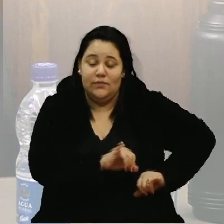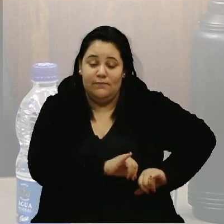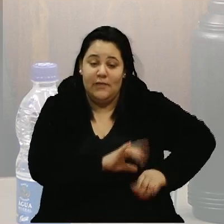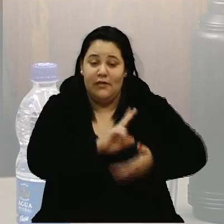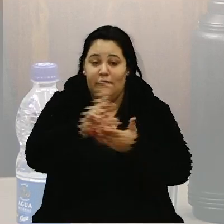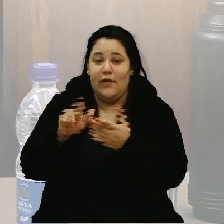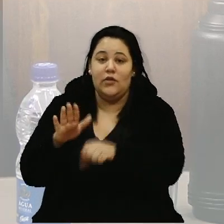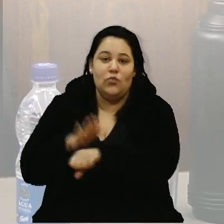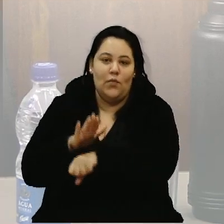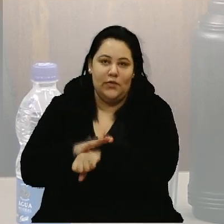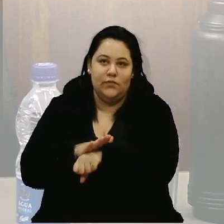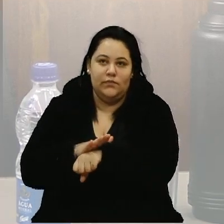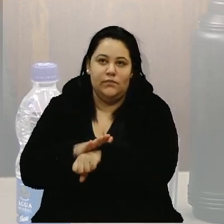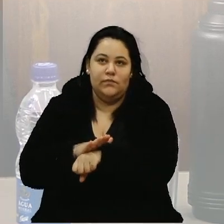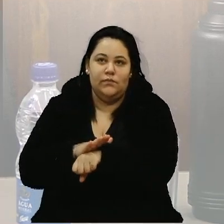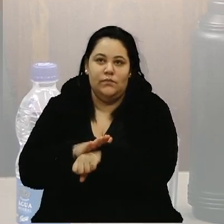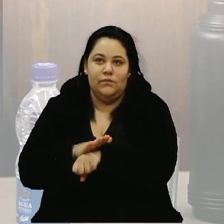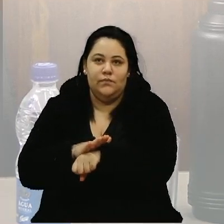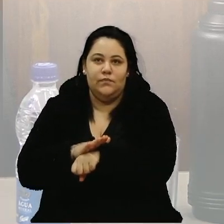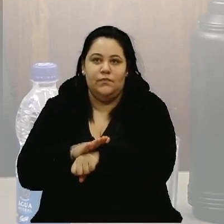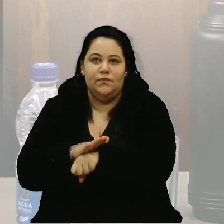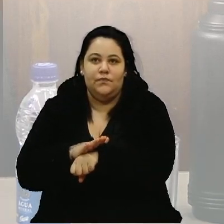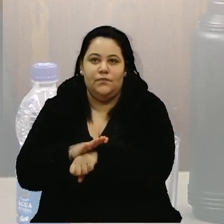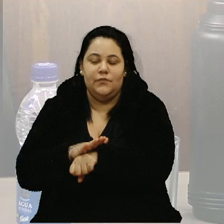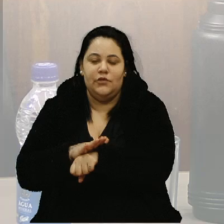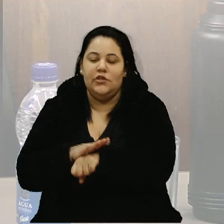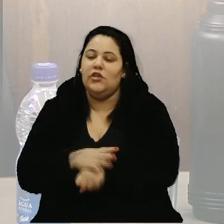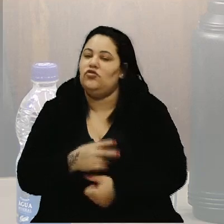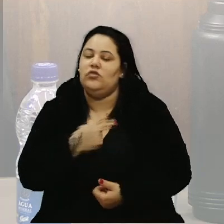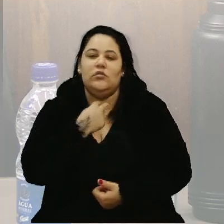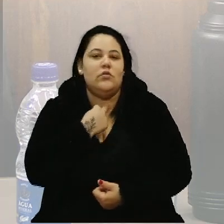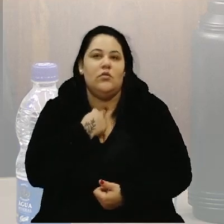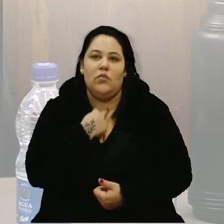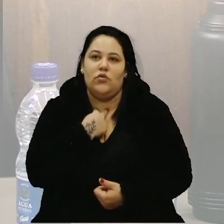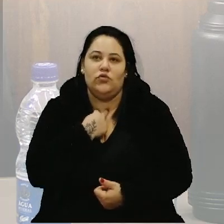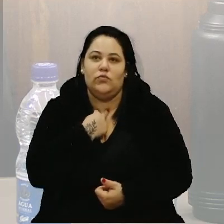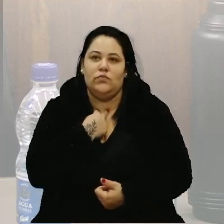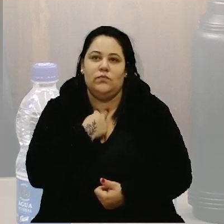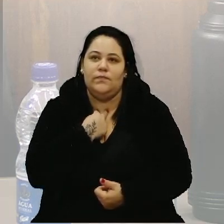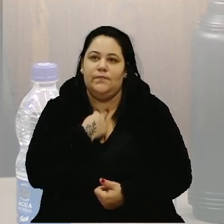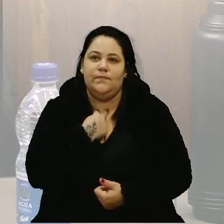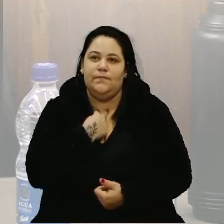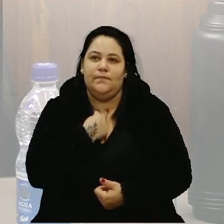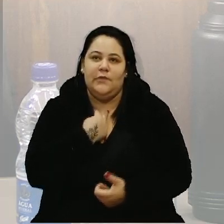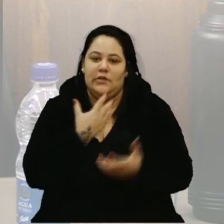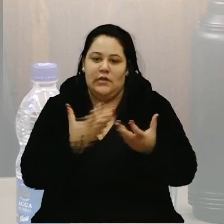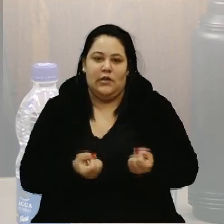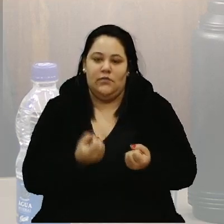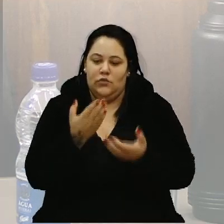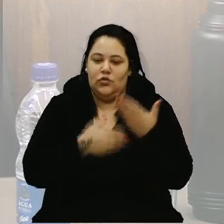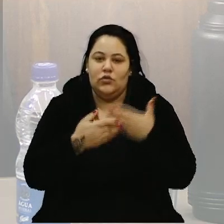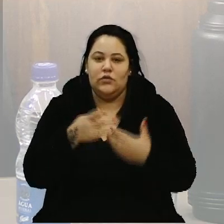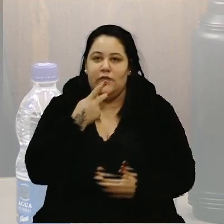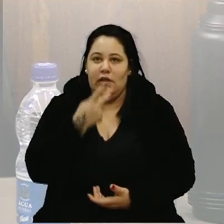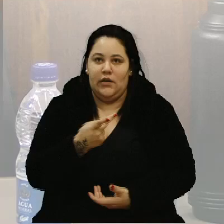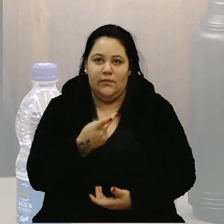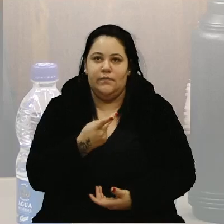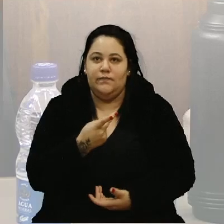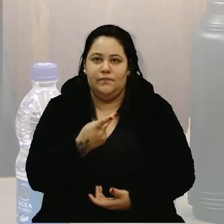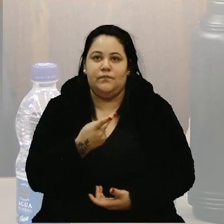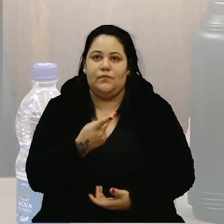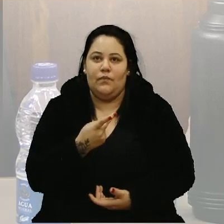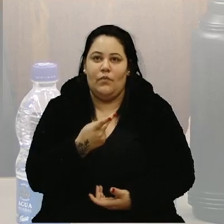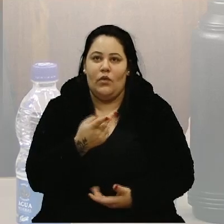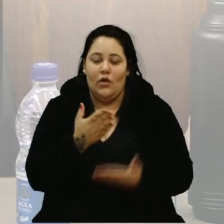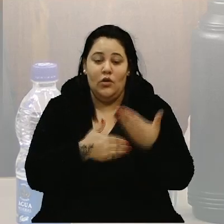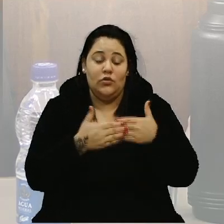A casa sofreu, né? E nós não podemos coadunar aqui. Acho que todo mundo se manifestou, uníssonos, solidários